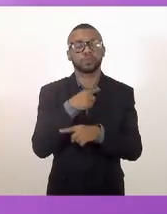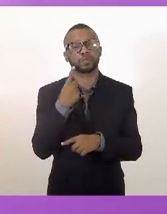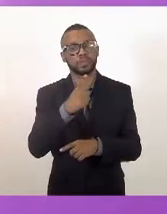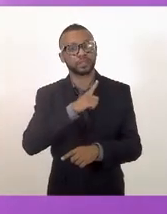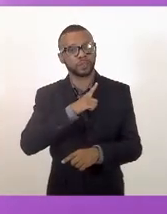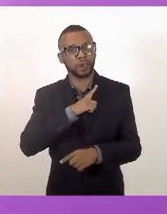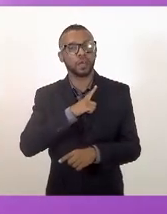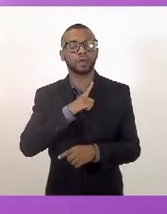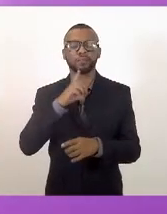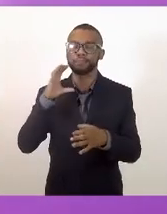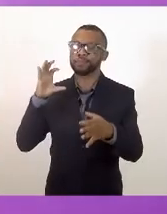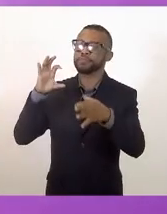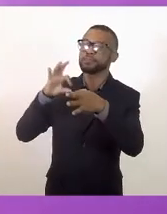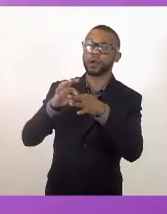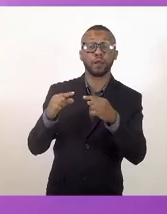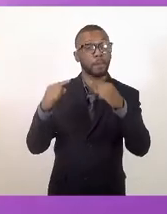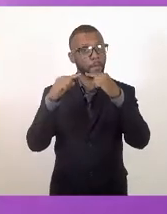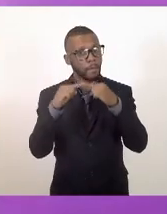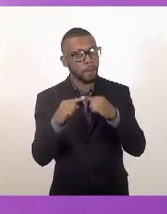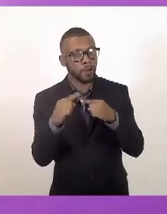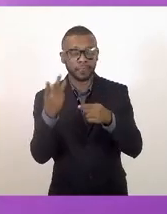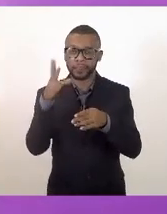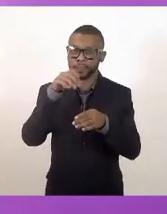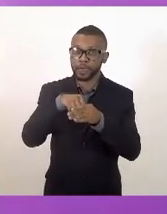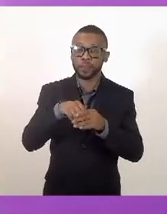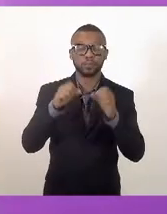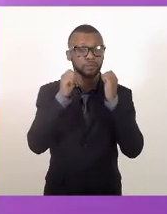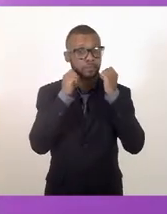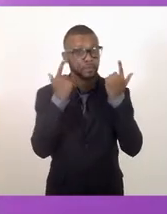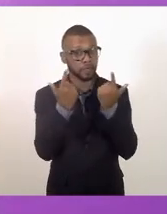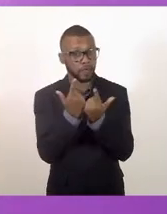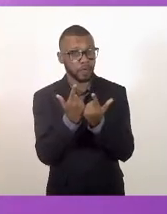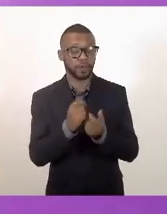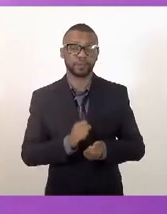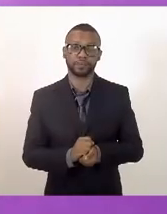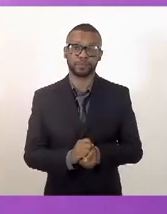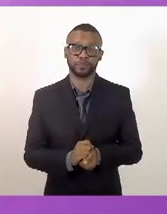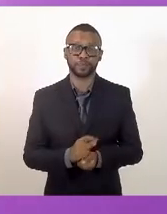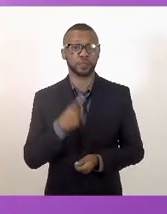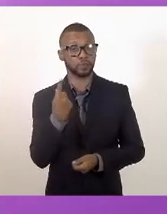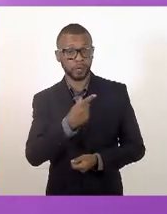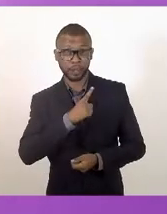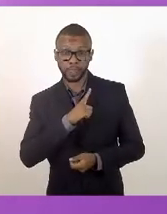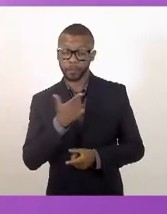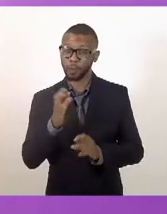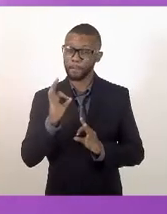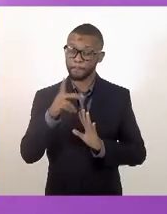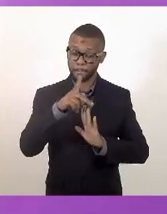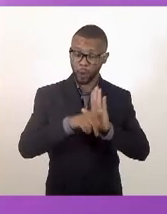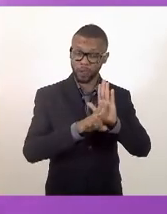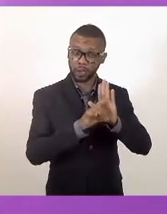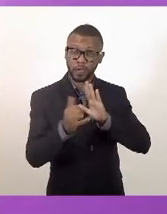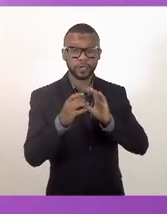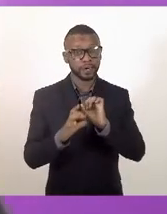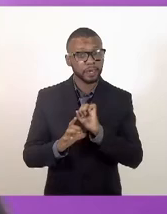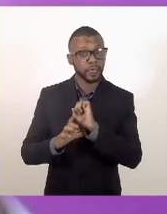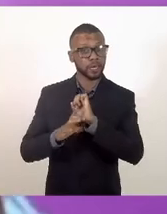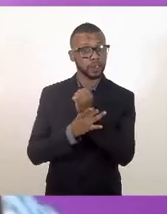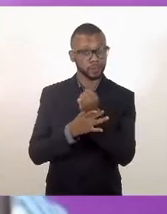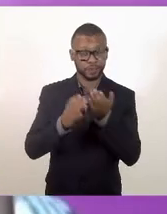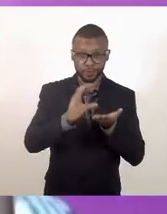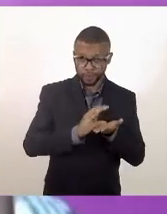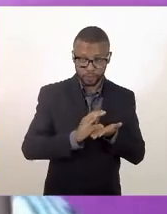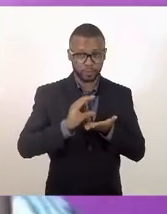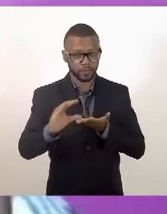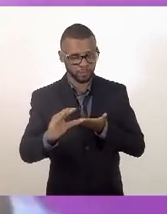dessa casa. Nós temos projetos de lei que garante financiamento com recurso